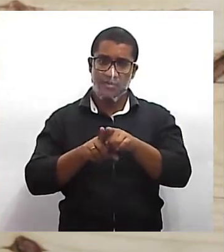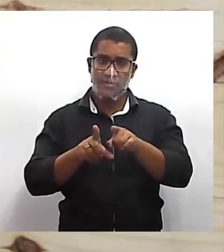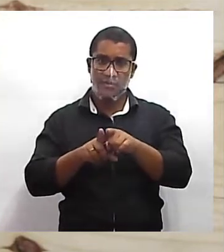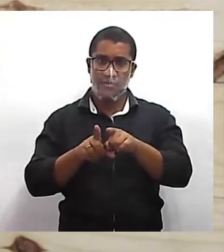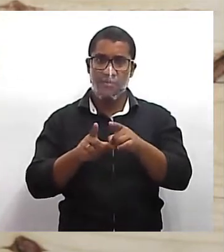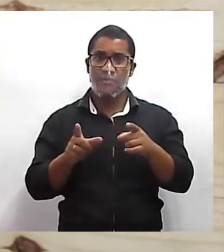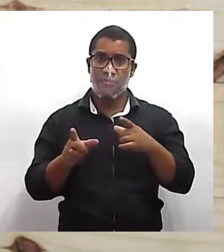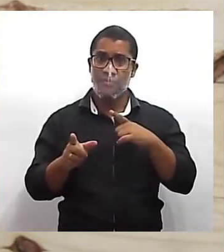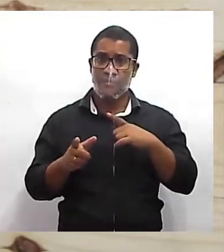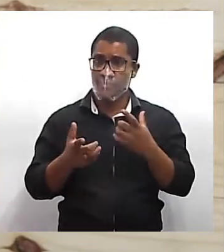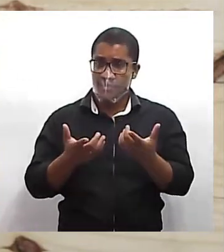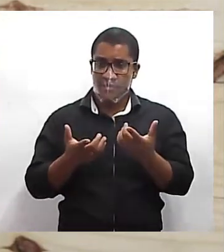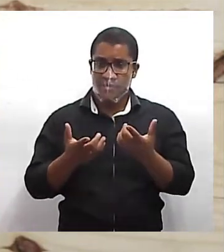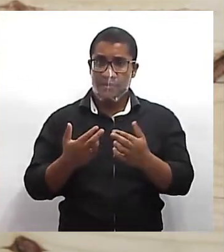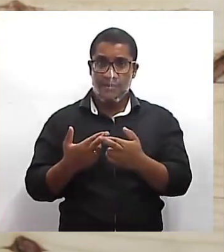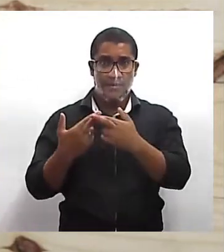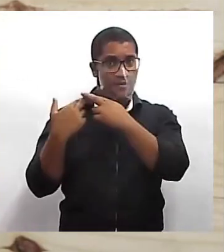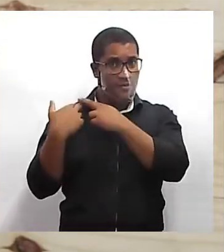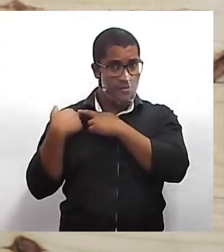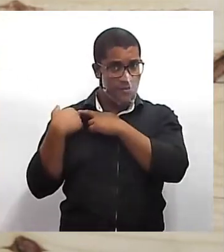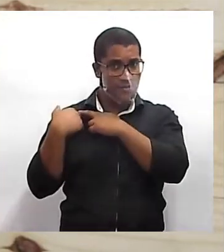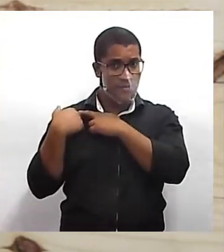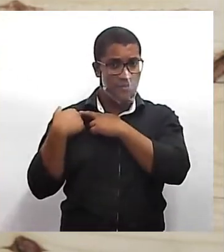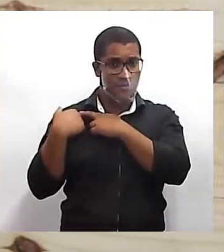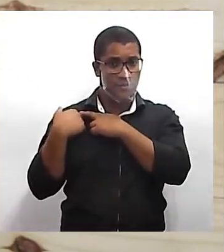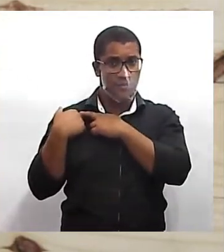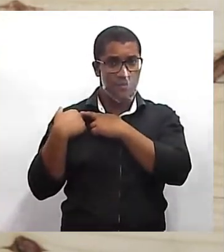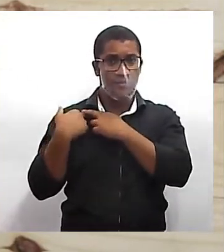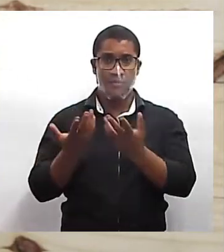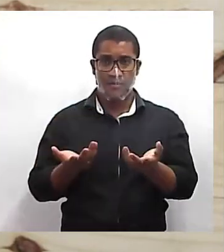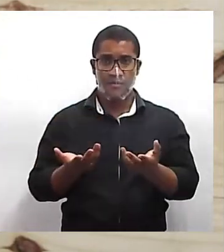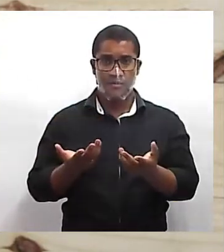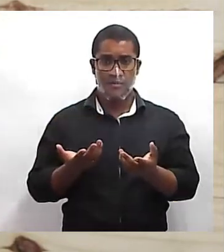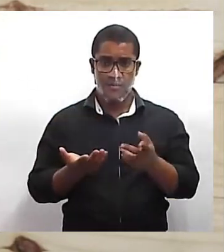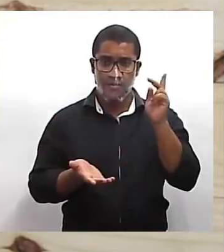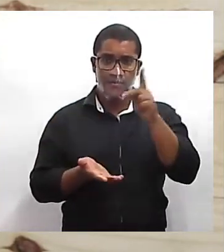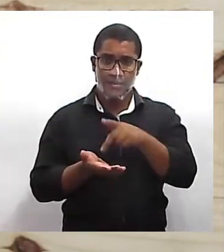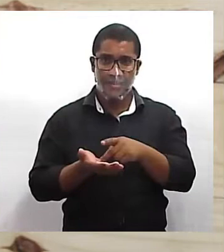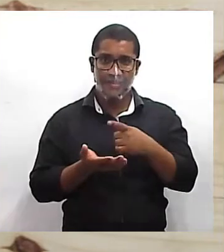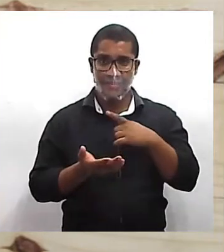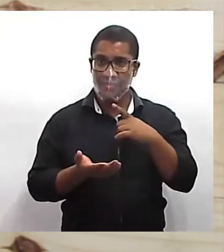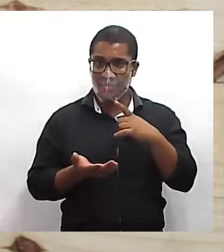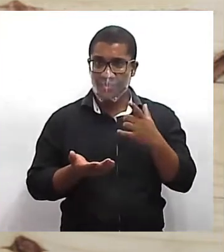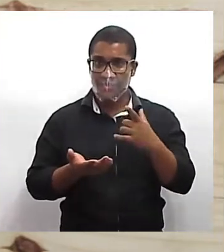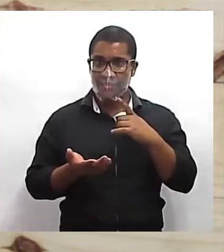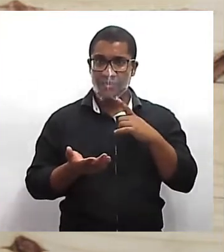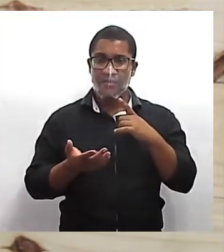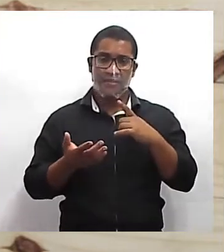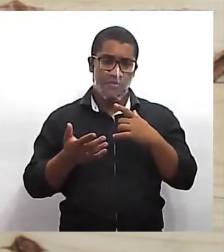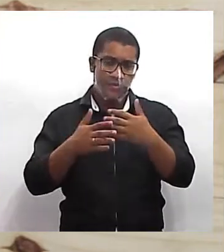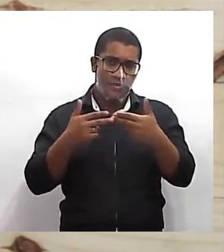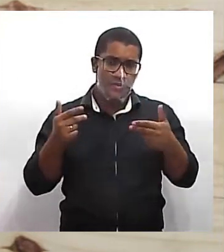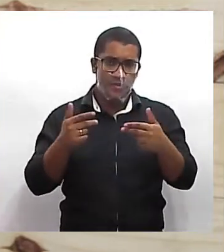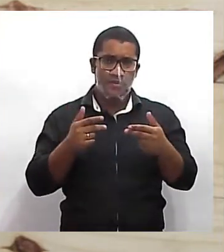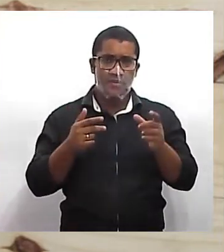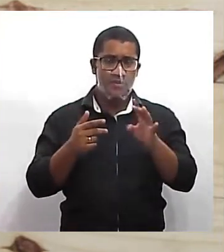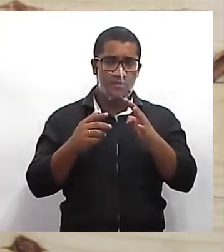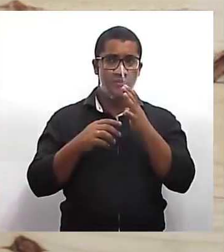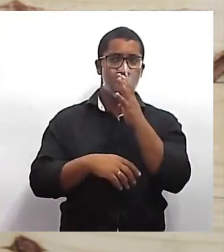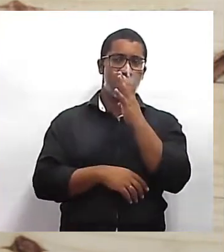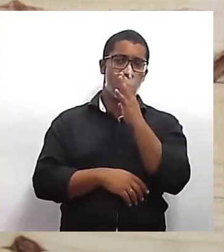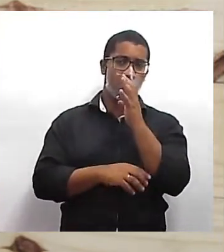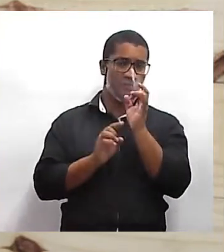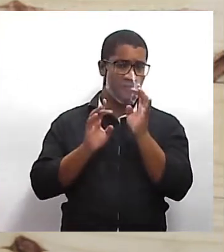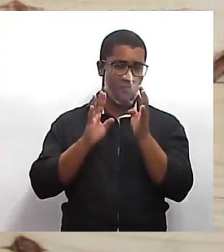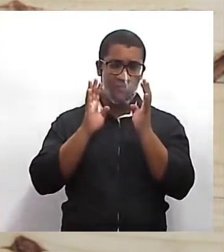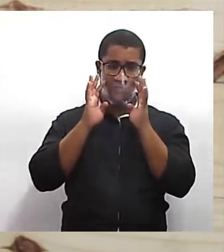conscientemente carregado de compromisso com a sua realidade, com a sua realidade, da qual não deve ser simples espectador. Isso já